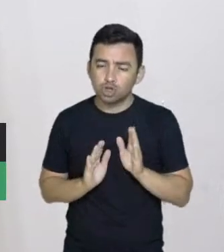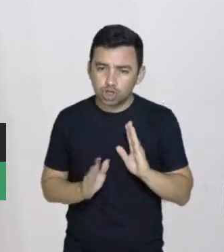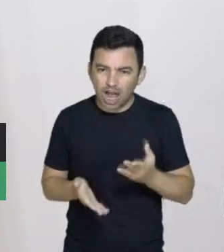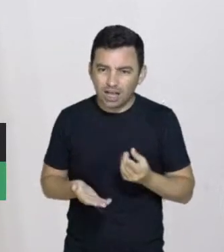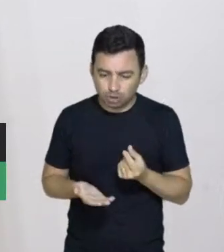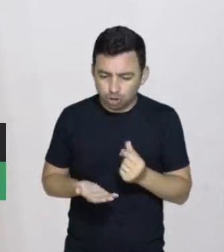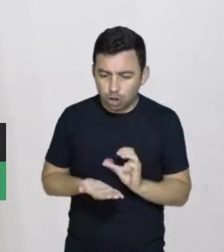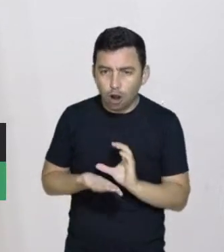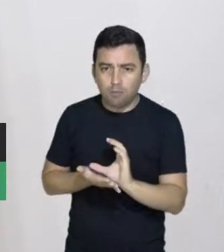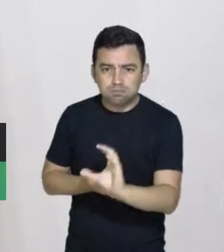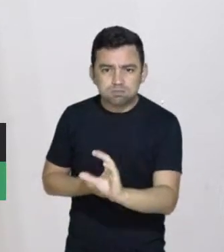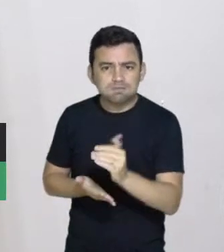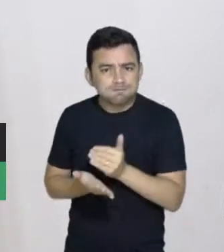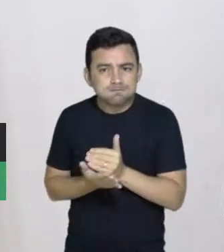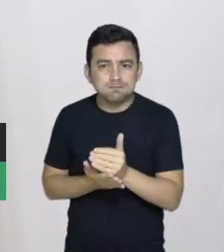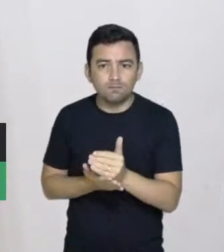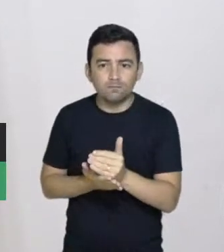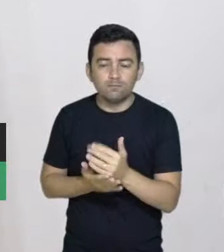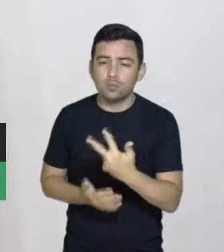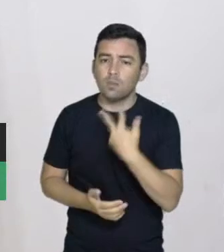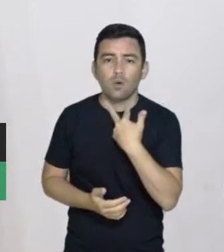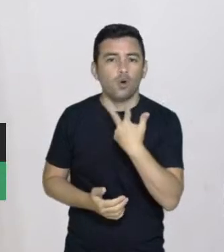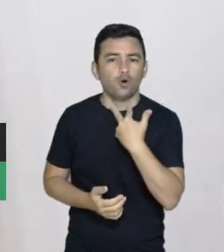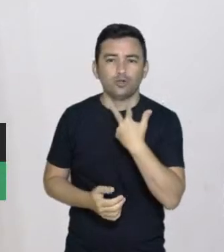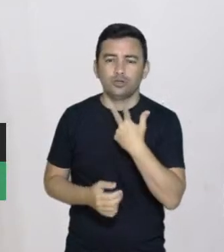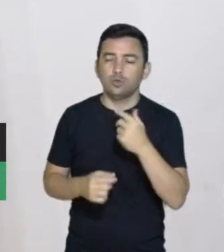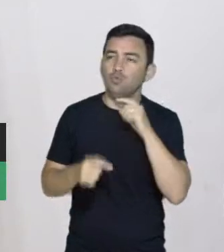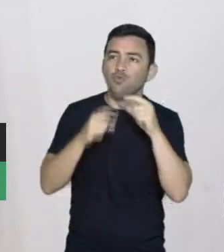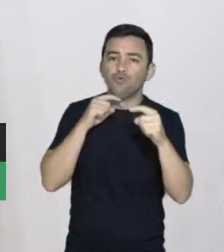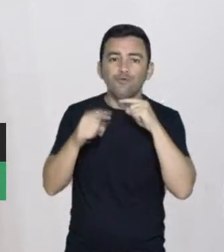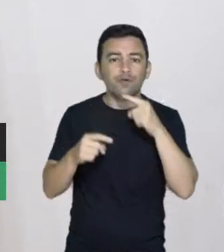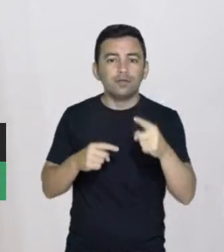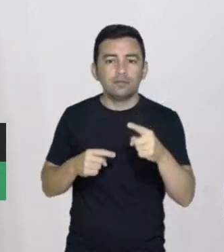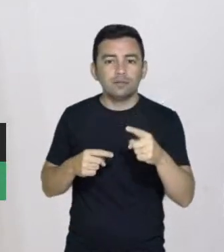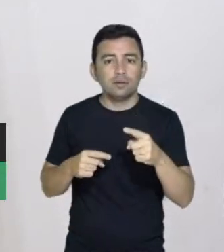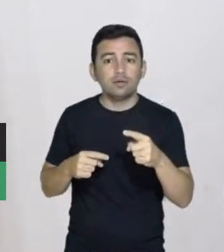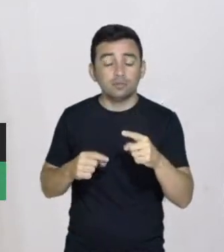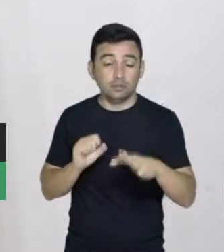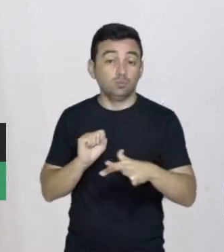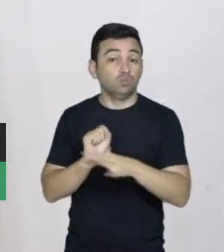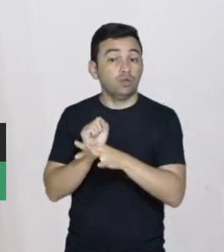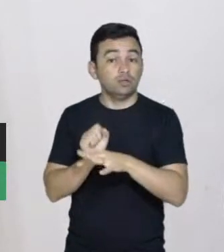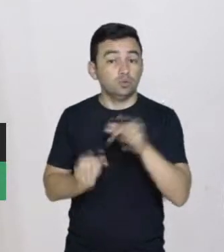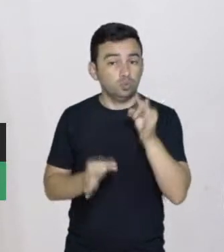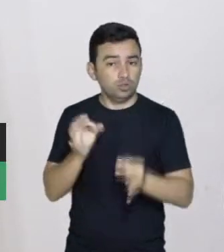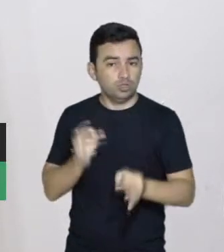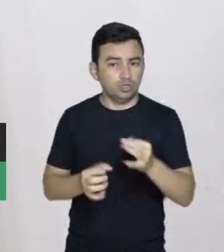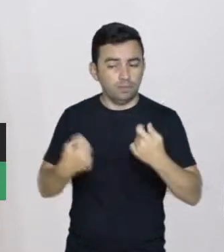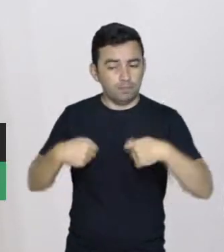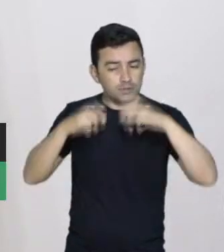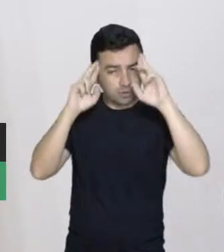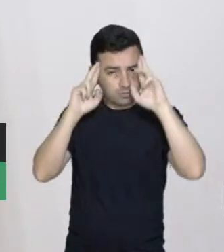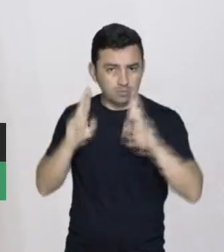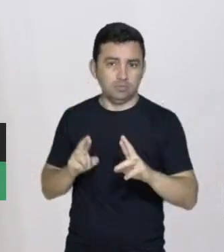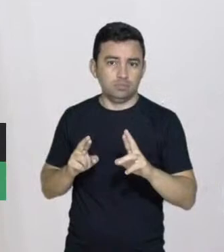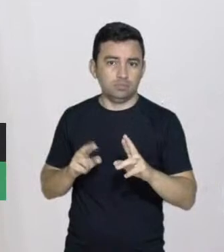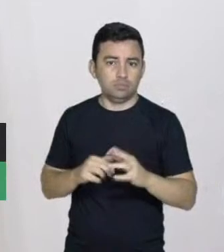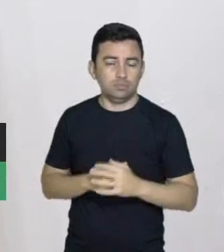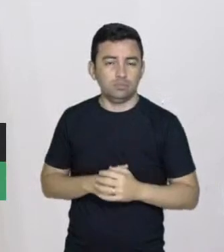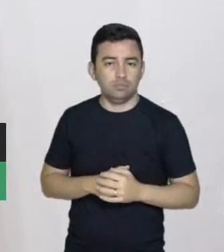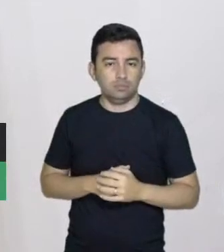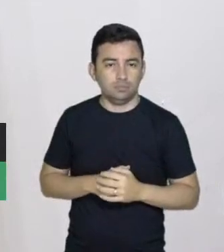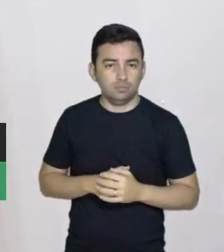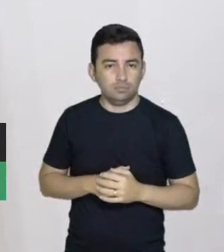que as obras já foram iniciadas, não pode ter margem para dúvida. A segurança jurídica tem que ser respeitada. E por que eu trago aqui